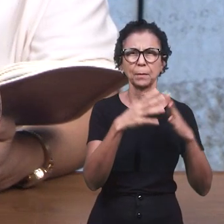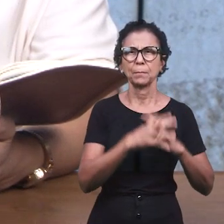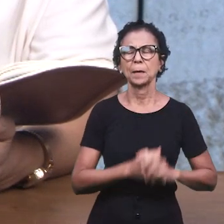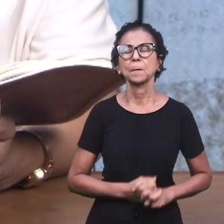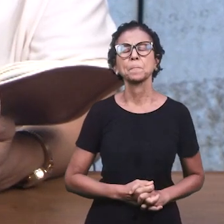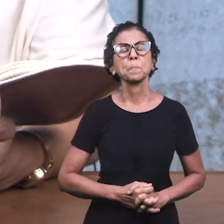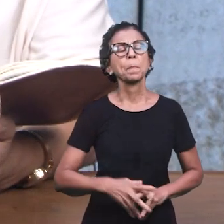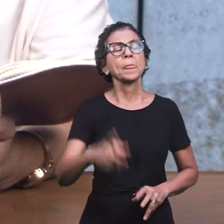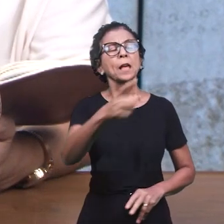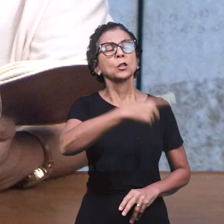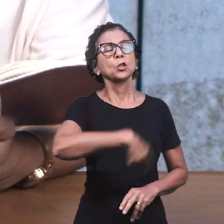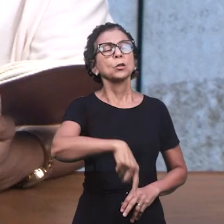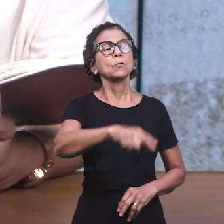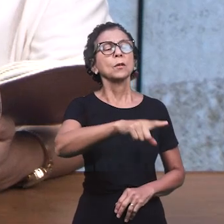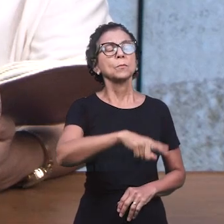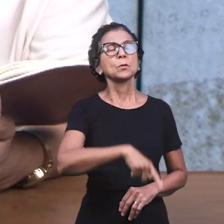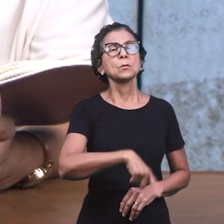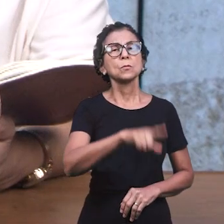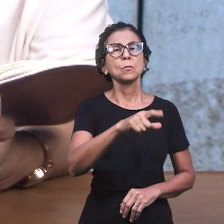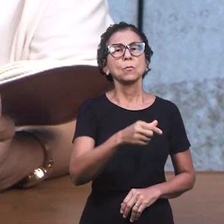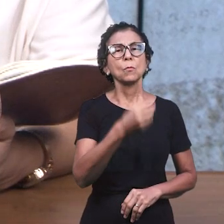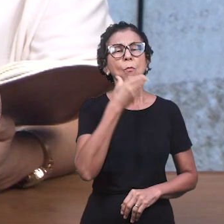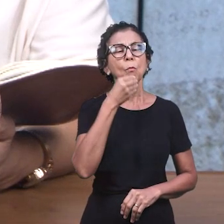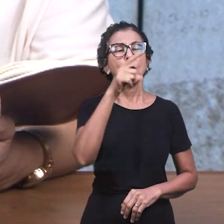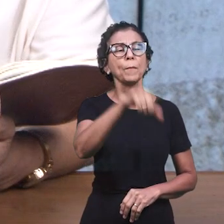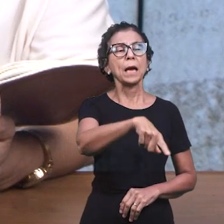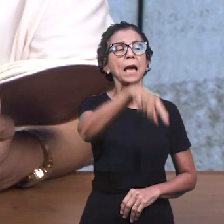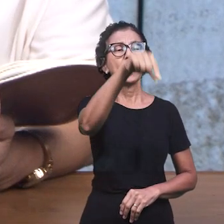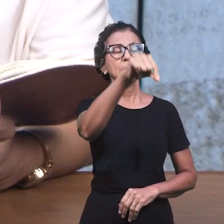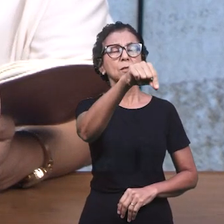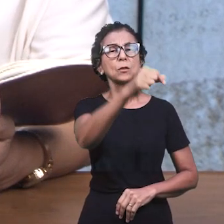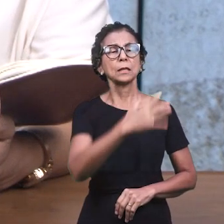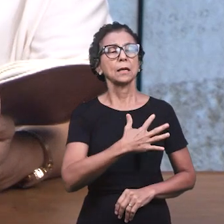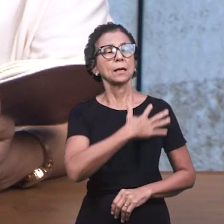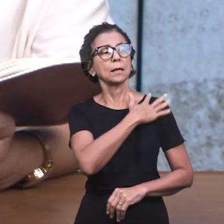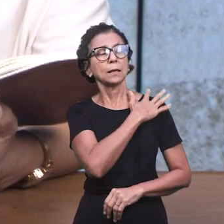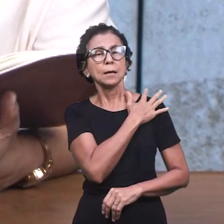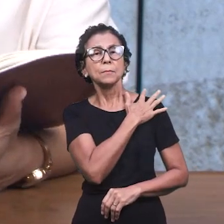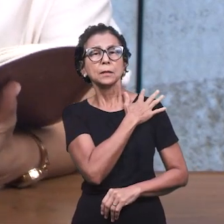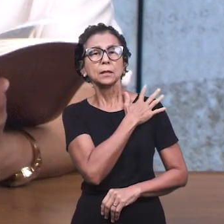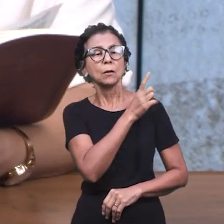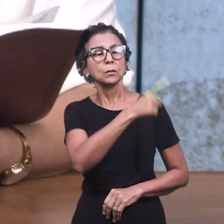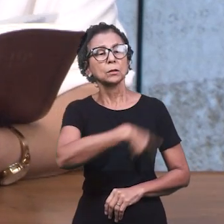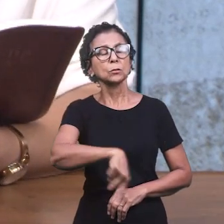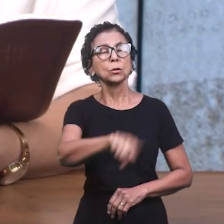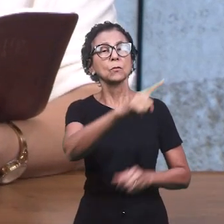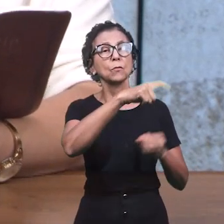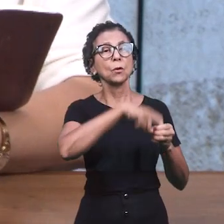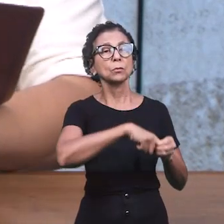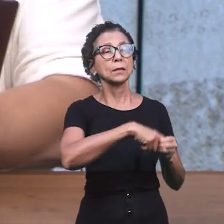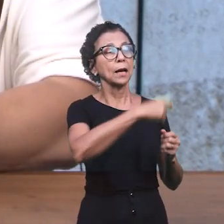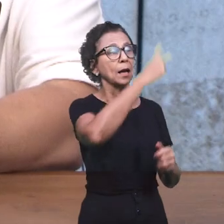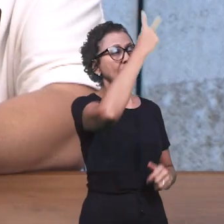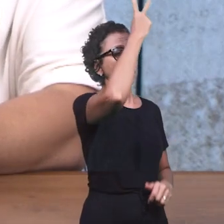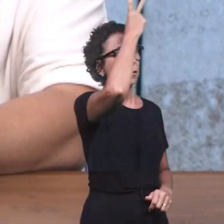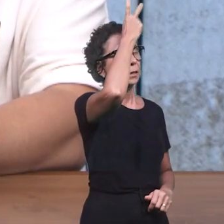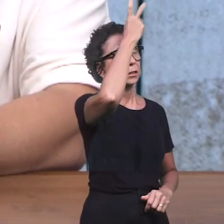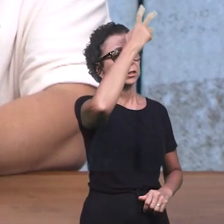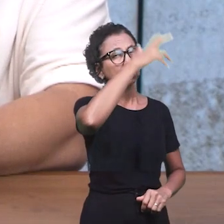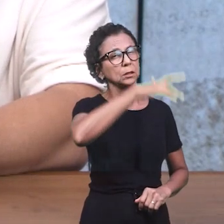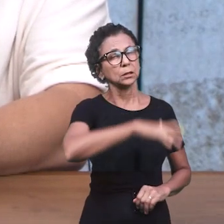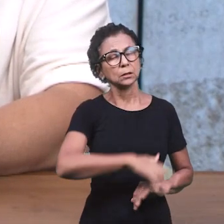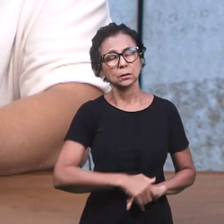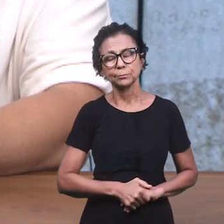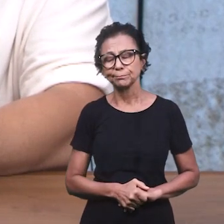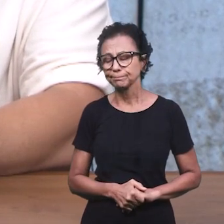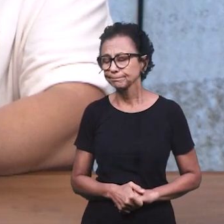um capitão e voltemos ao Egito. Então Moisés e Arão caíram sobre os seus rostos